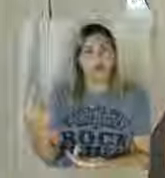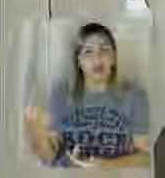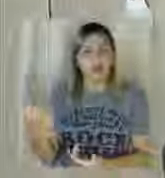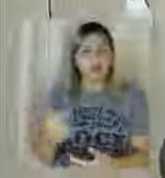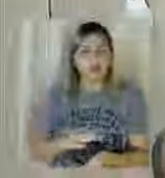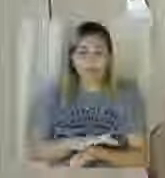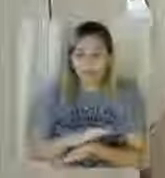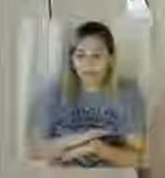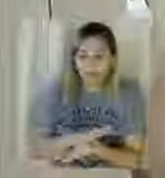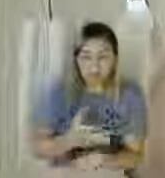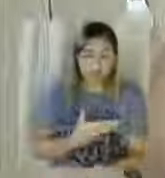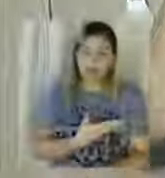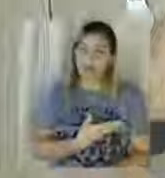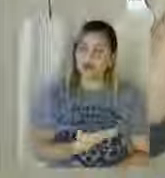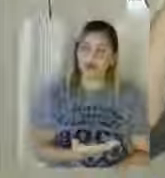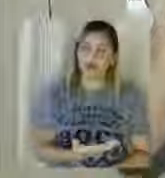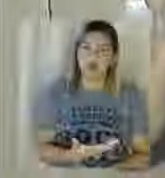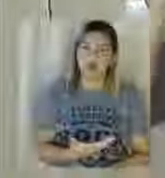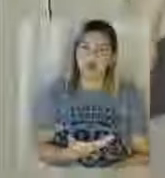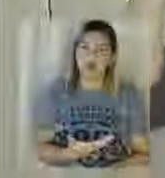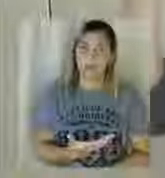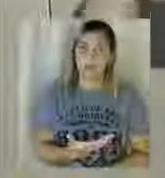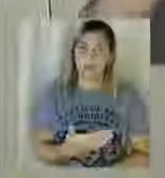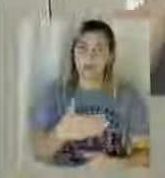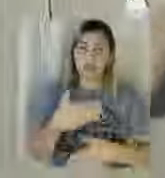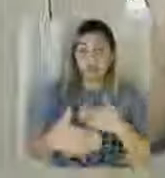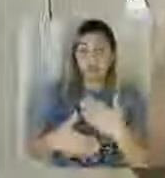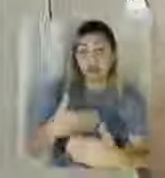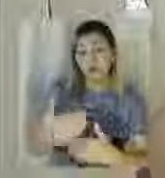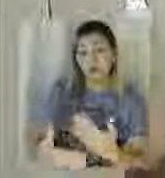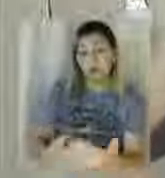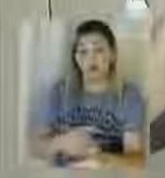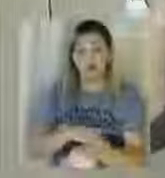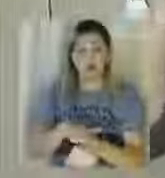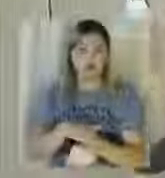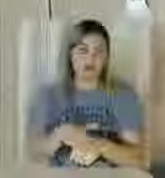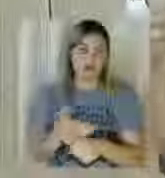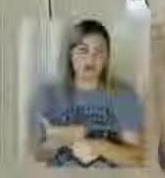sentia bem para desenvolver uma conversa.